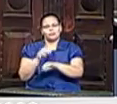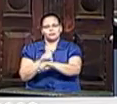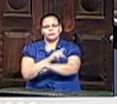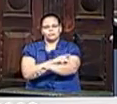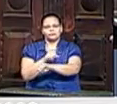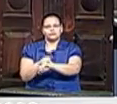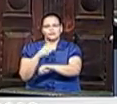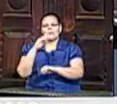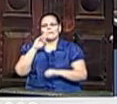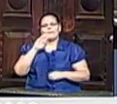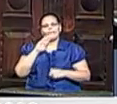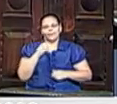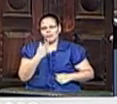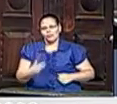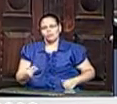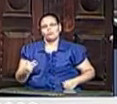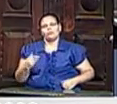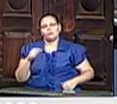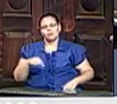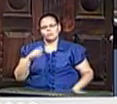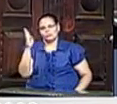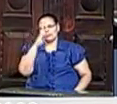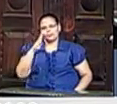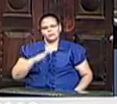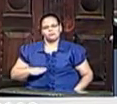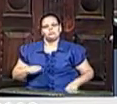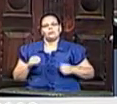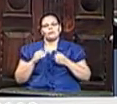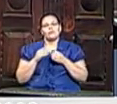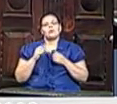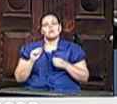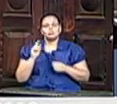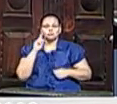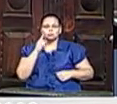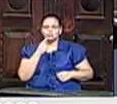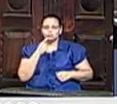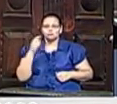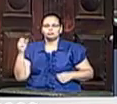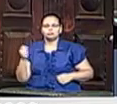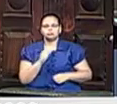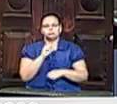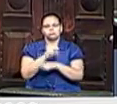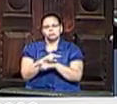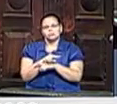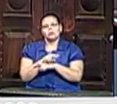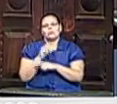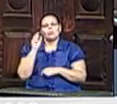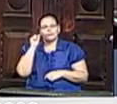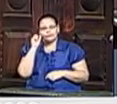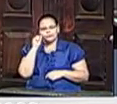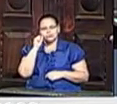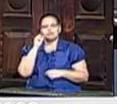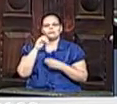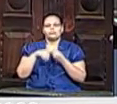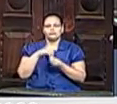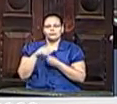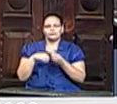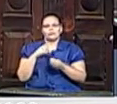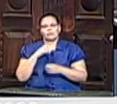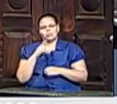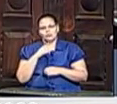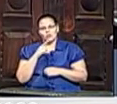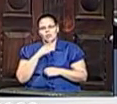curso de pedagogia aberto a estudantes surdos e ouvintes, e que conta com a